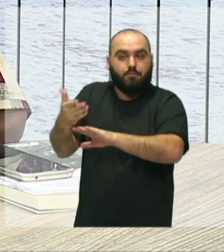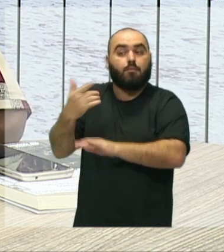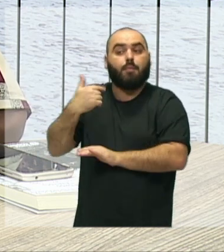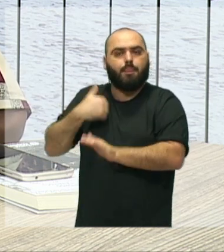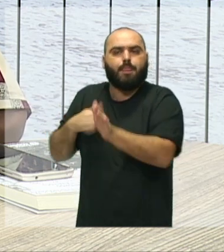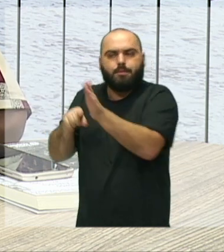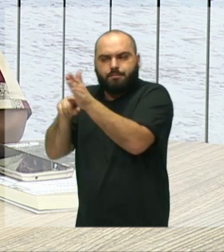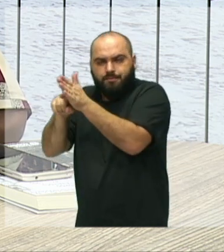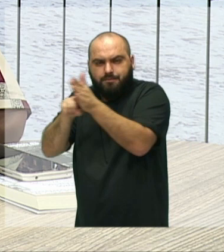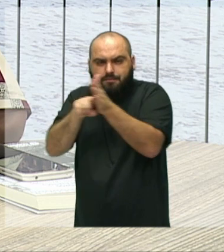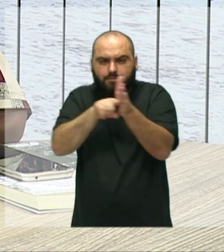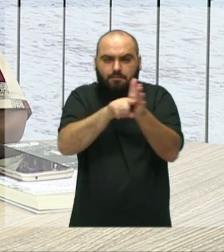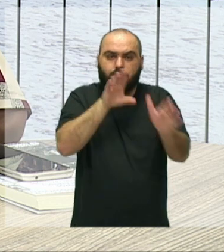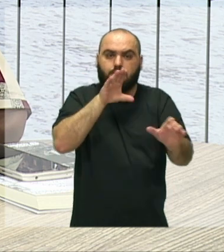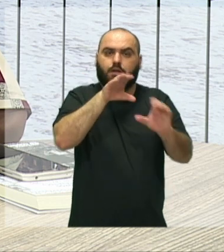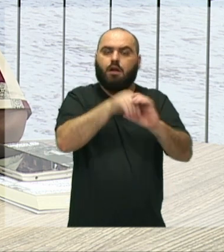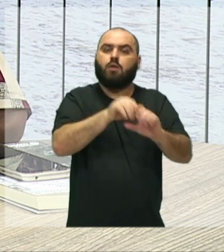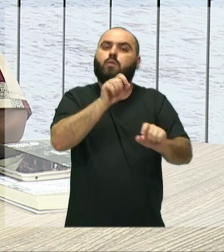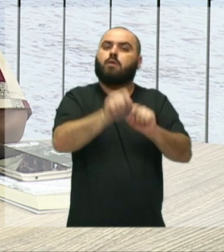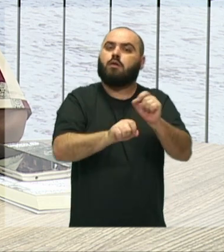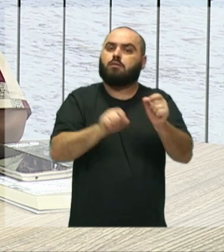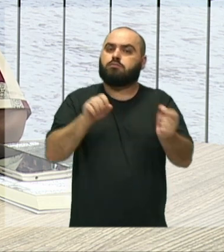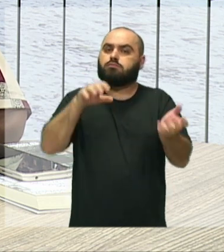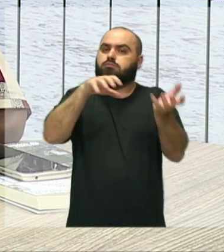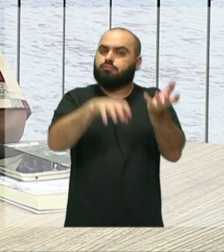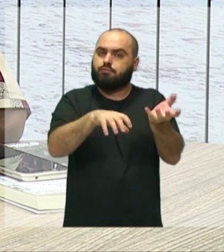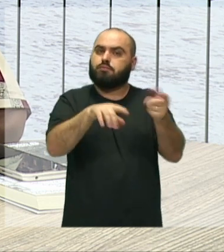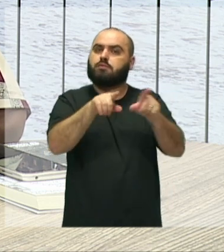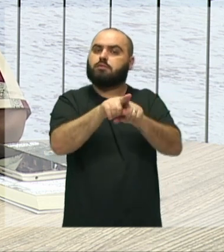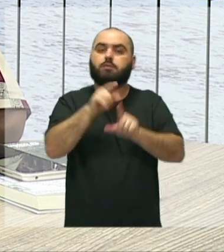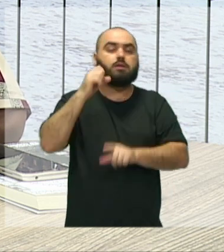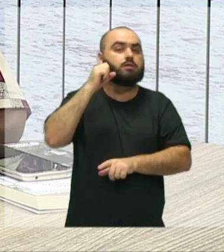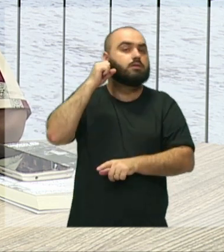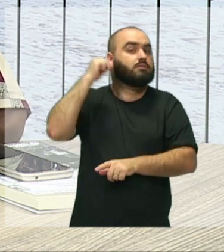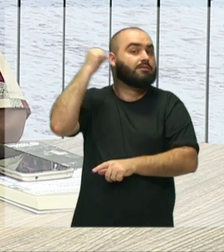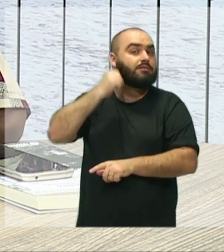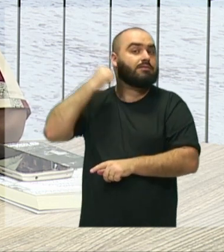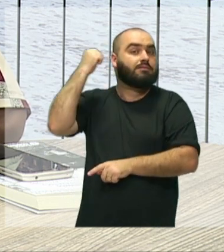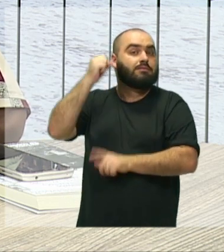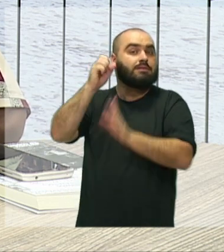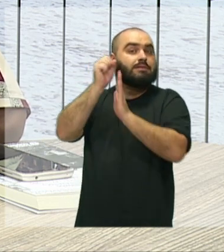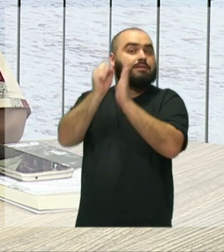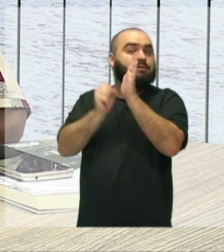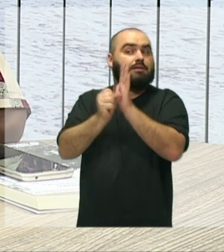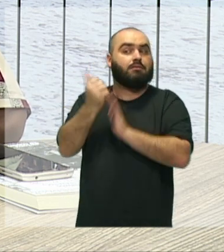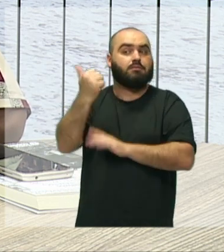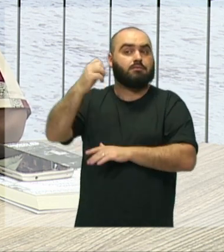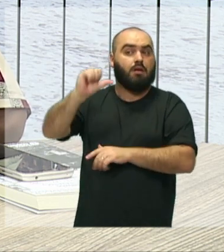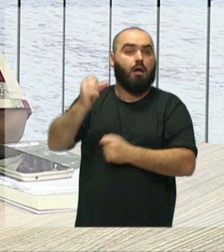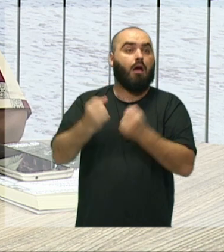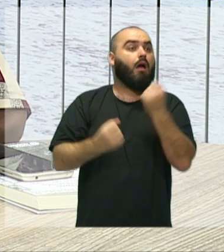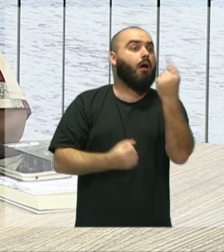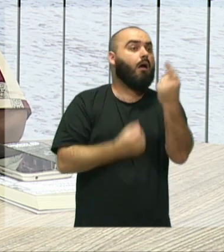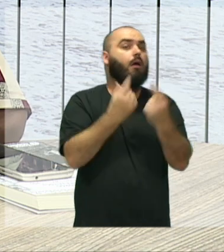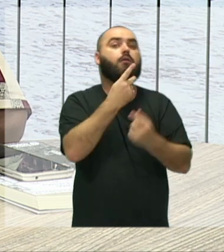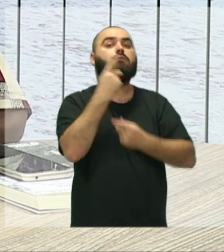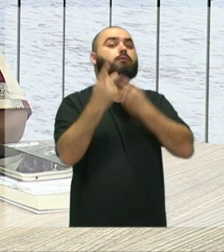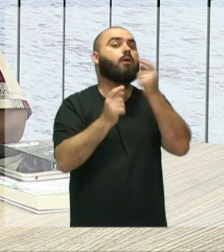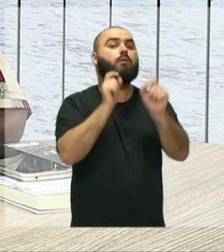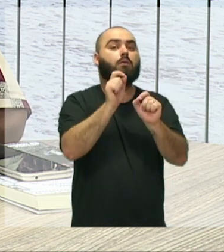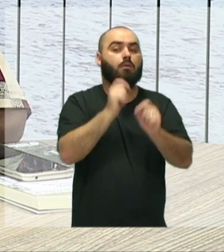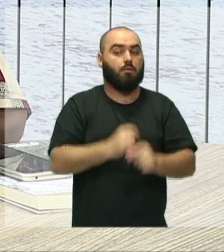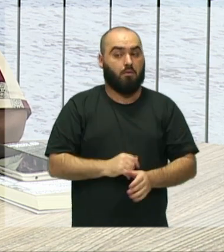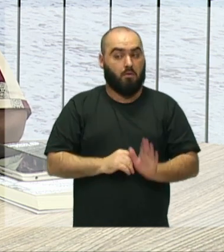debates na Câmara dos Deputados e no Senado no século XIX. Alguns falavam o seguinte: olha, esse